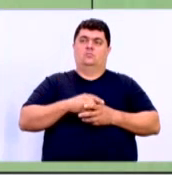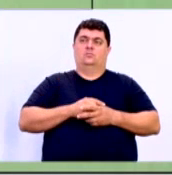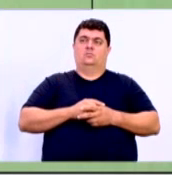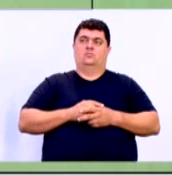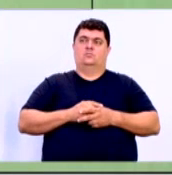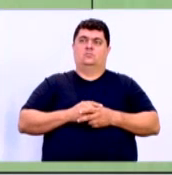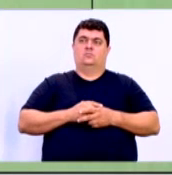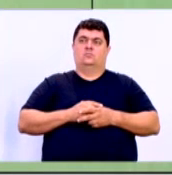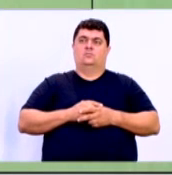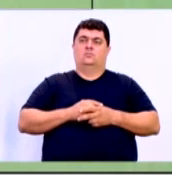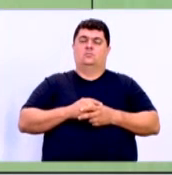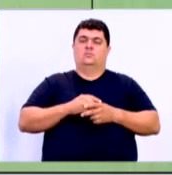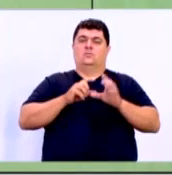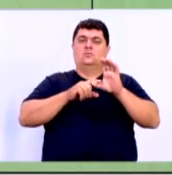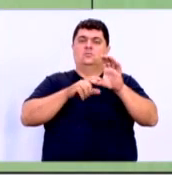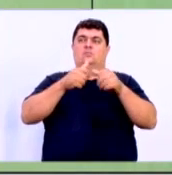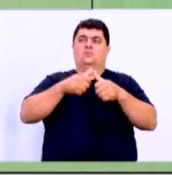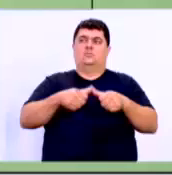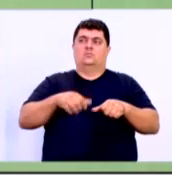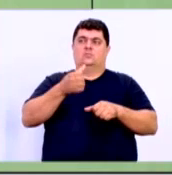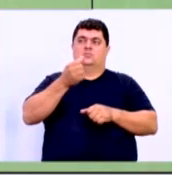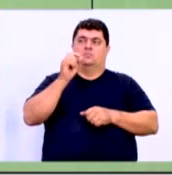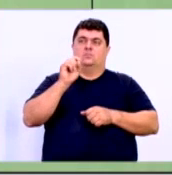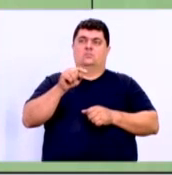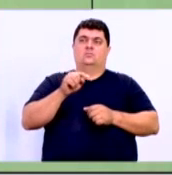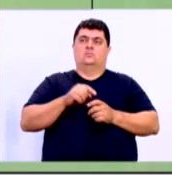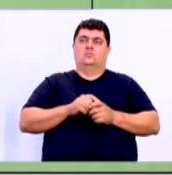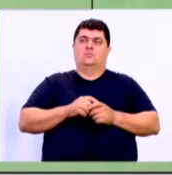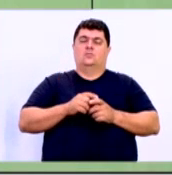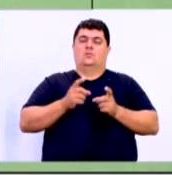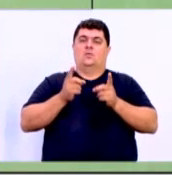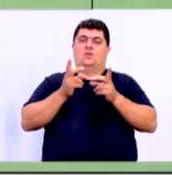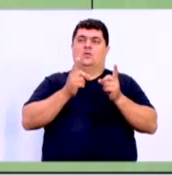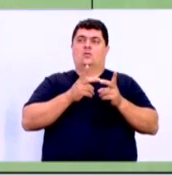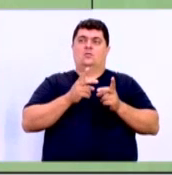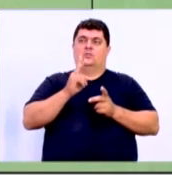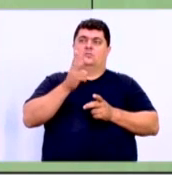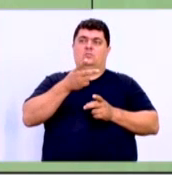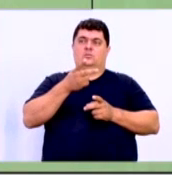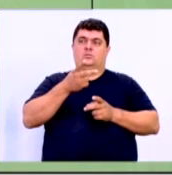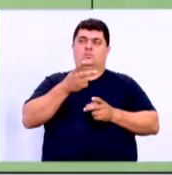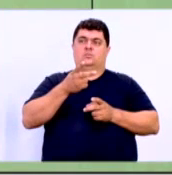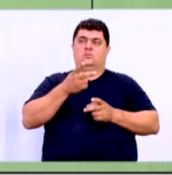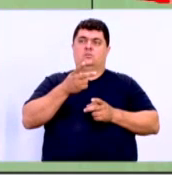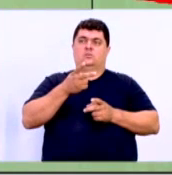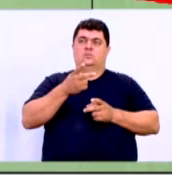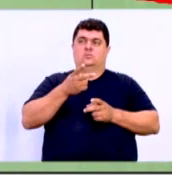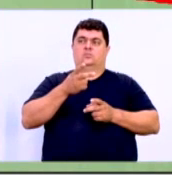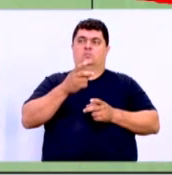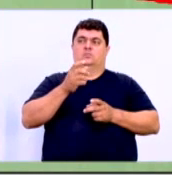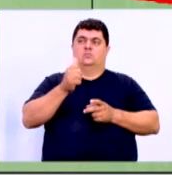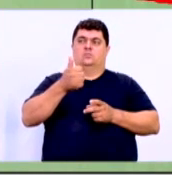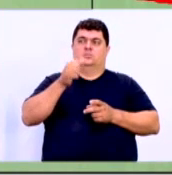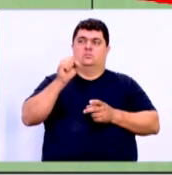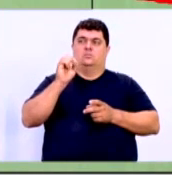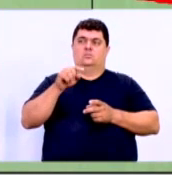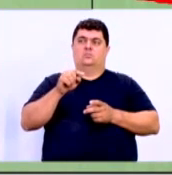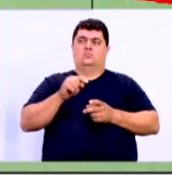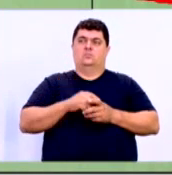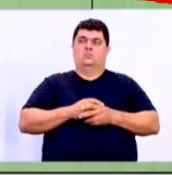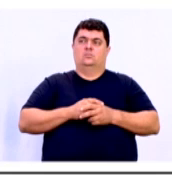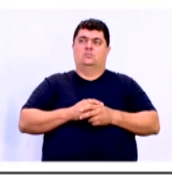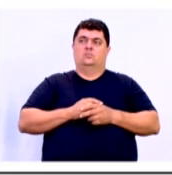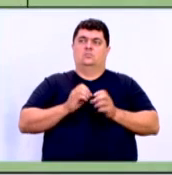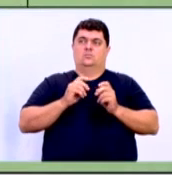desculpe, despesas fixas, 6.000. Venda líquida, 2.000 unidades, tal, 180. Tá, vamos logo